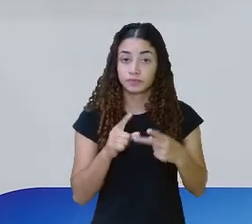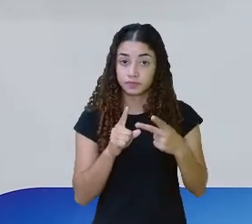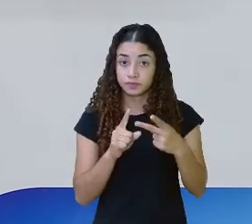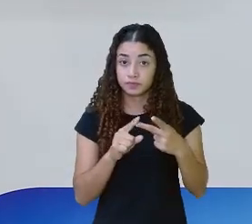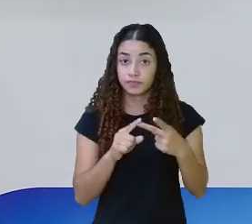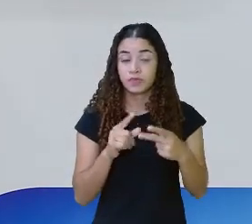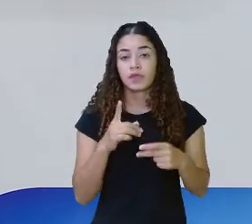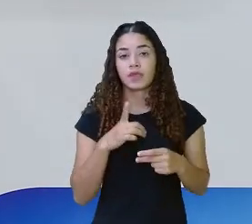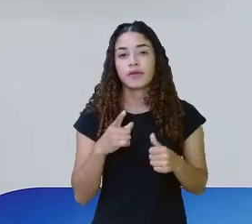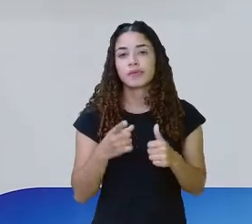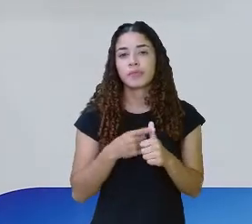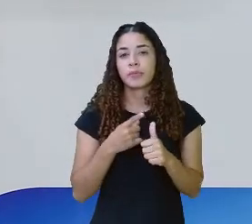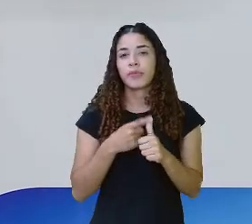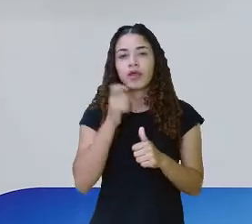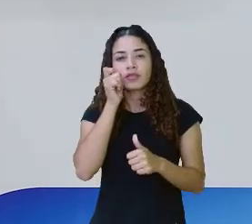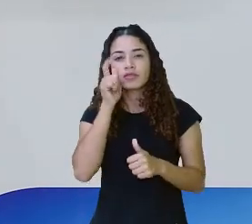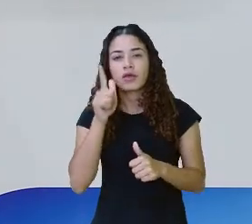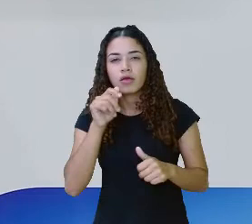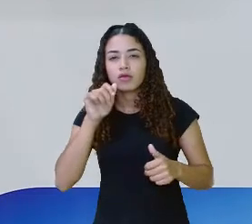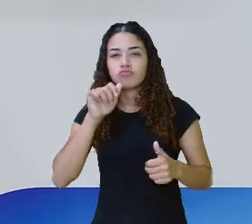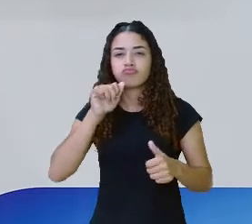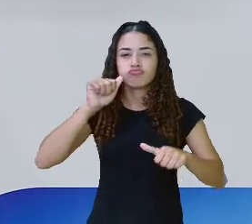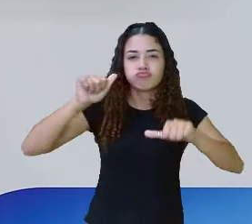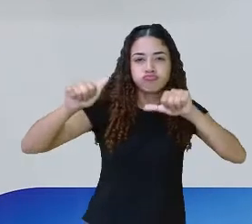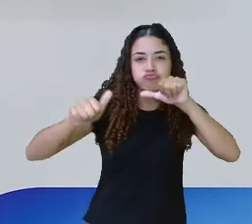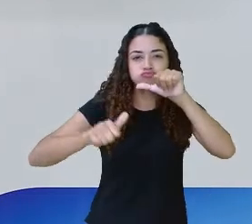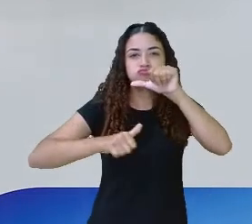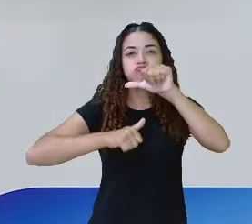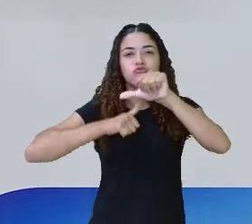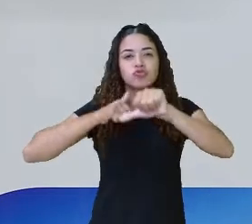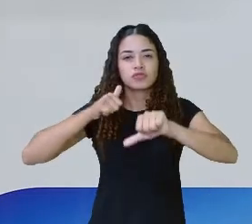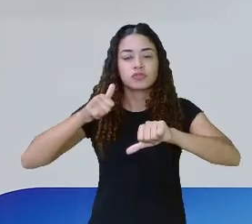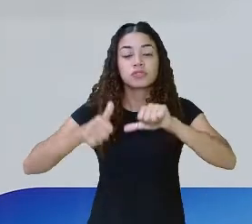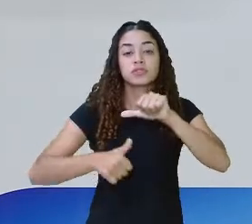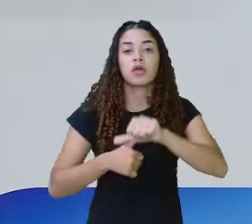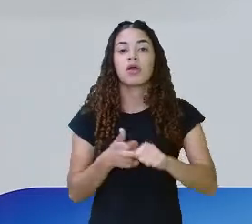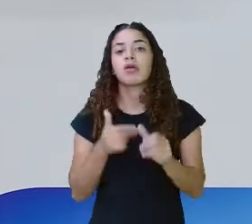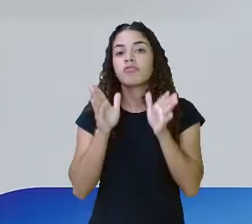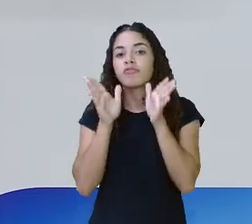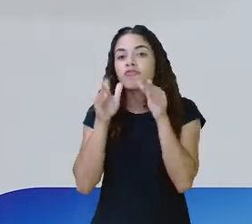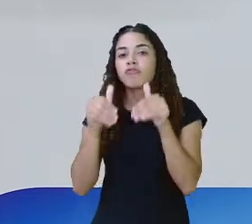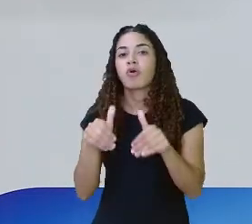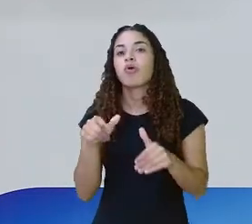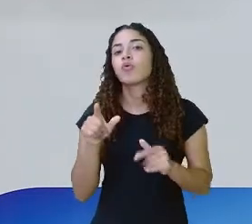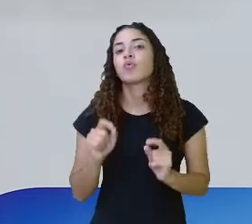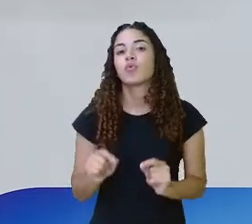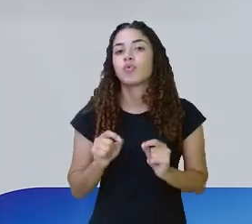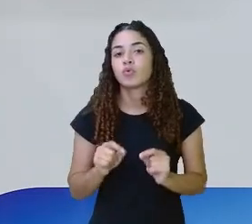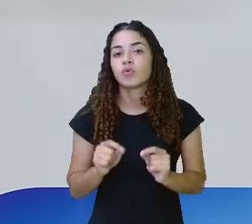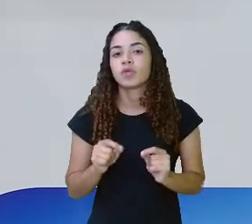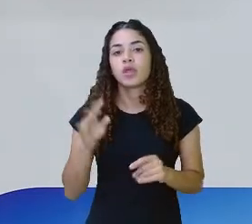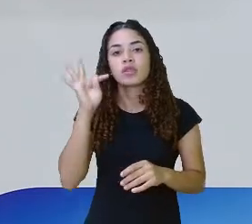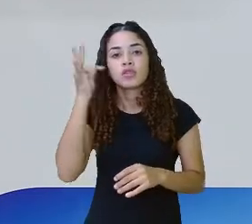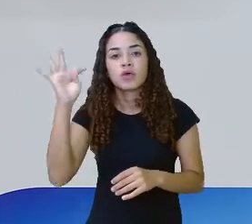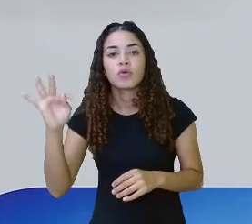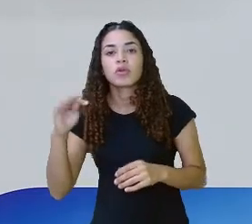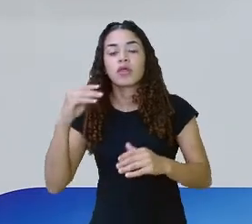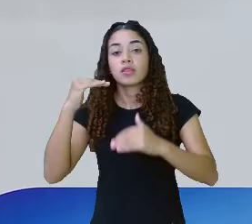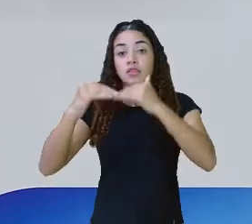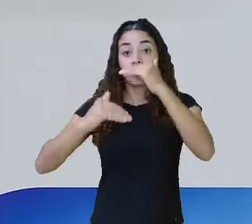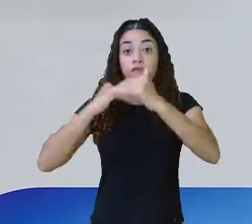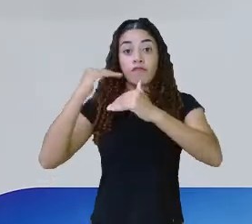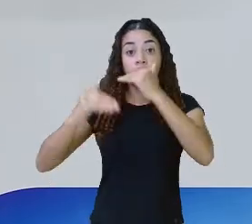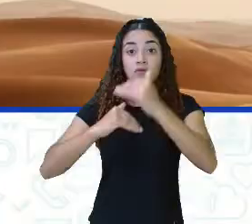as primeiras ideias evolucionistas, tá certo? Que já tem a ver com a questão da teoria da evolução de